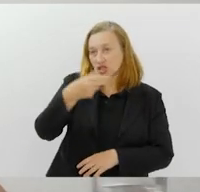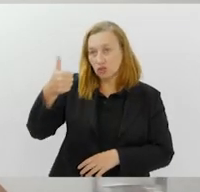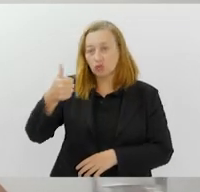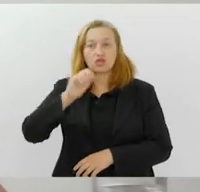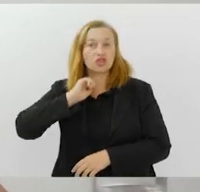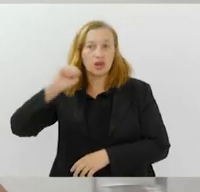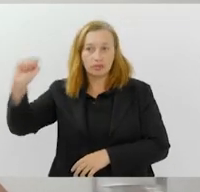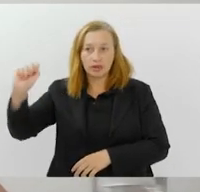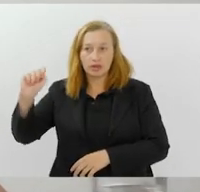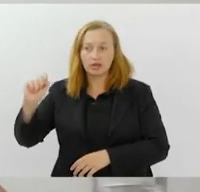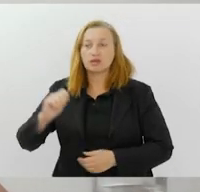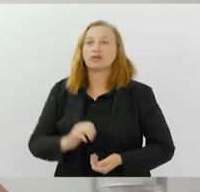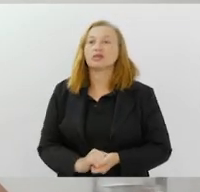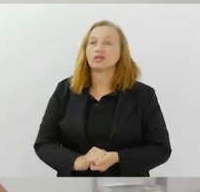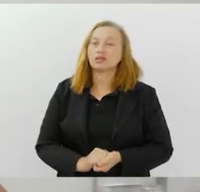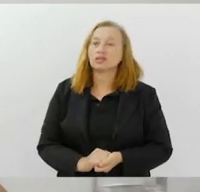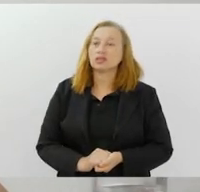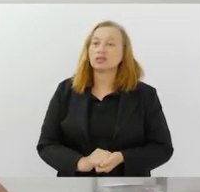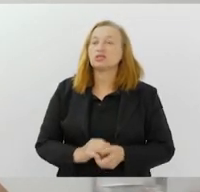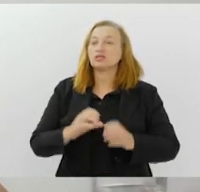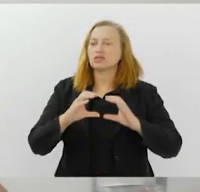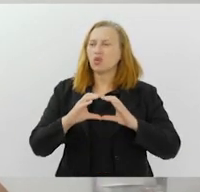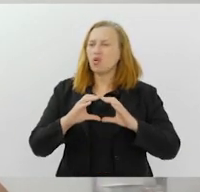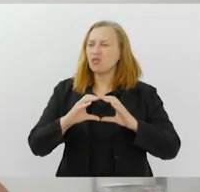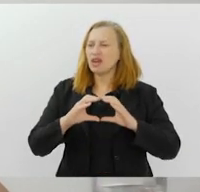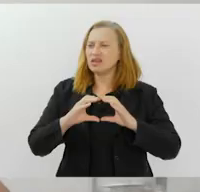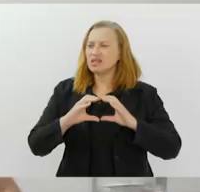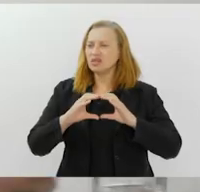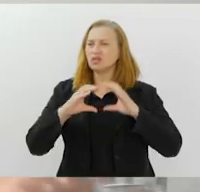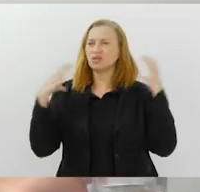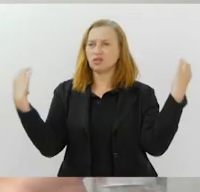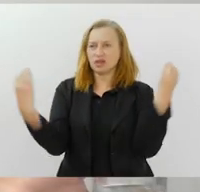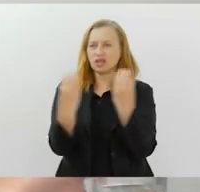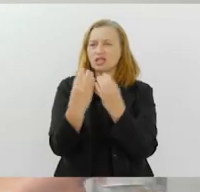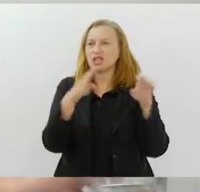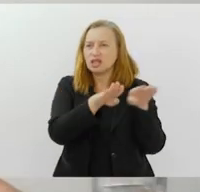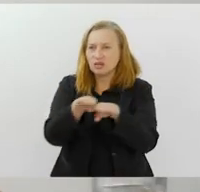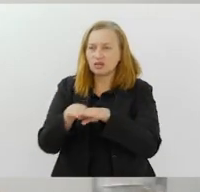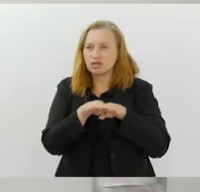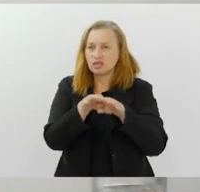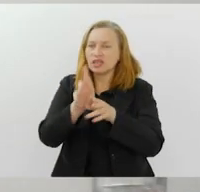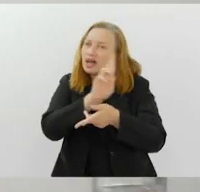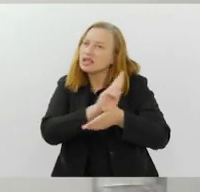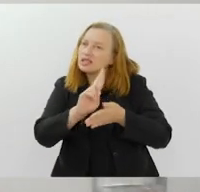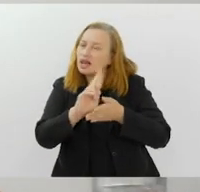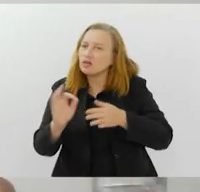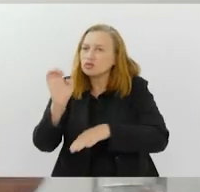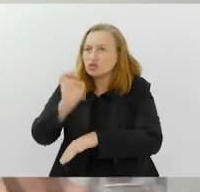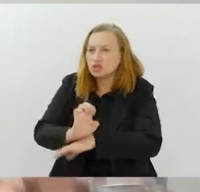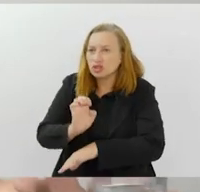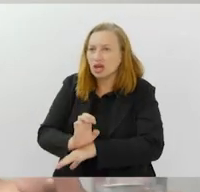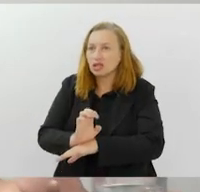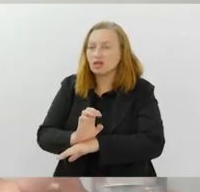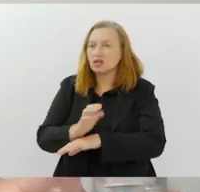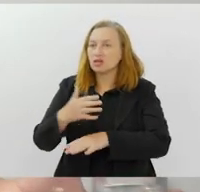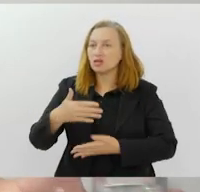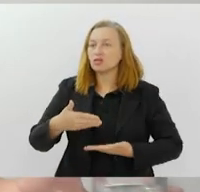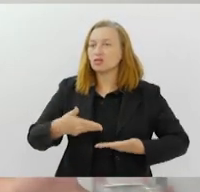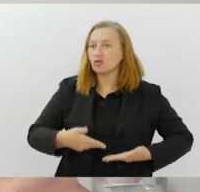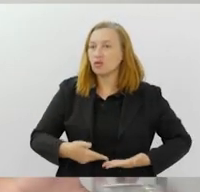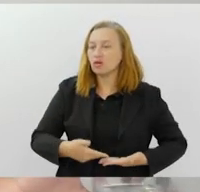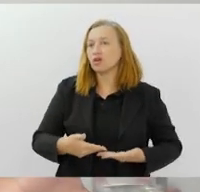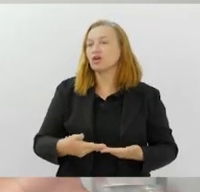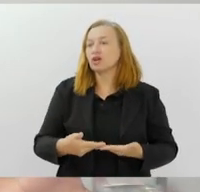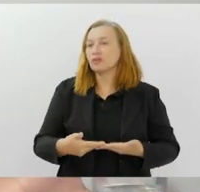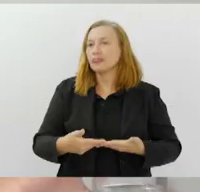eh participando da conferência de promoção de igualdade racial do Estado eh foi abordada por agentes